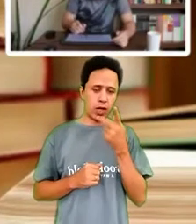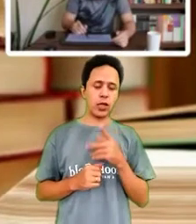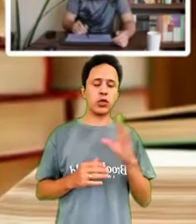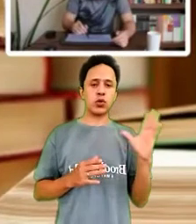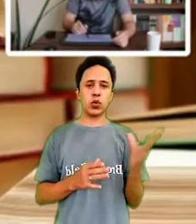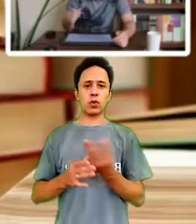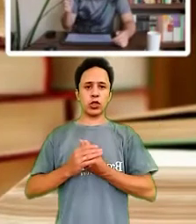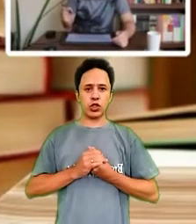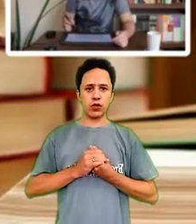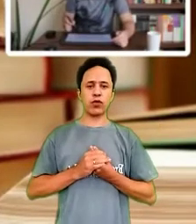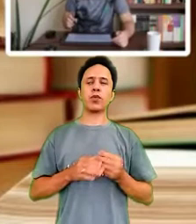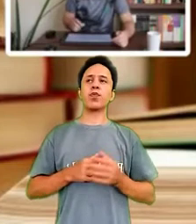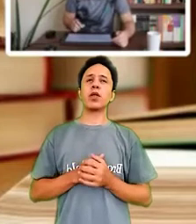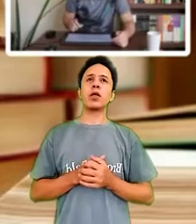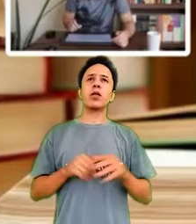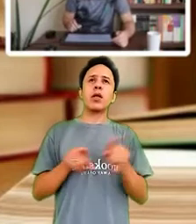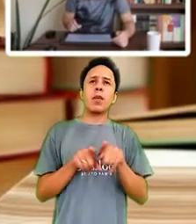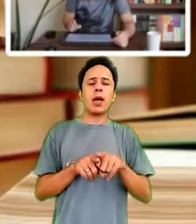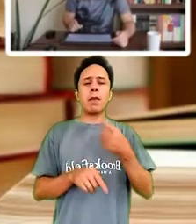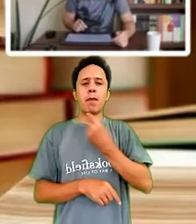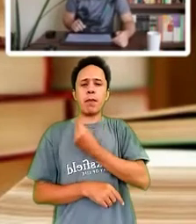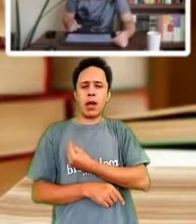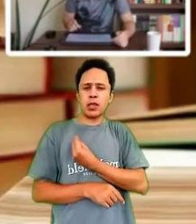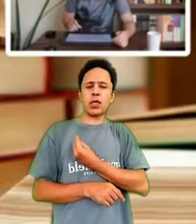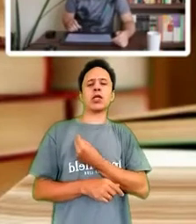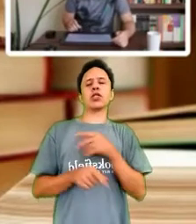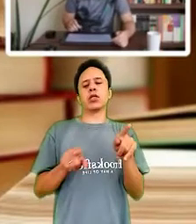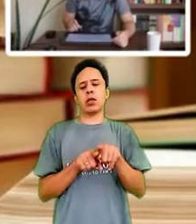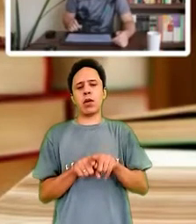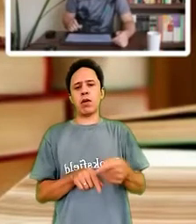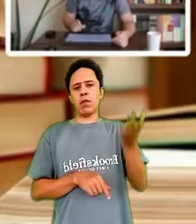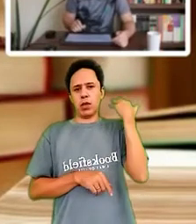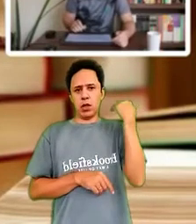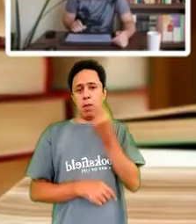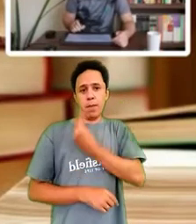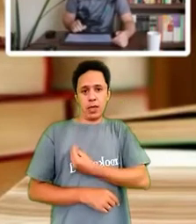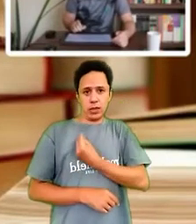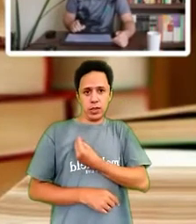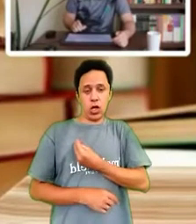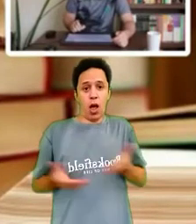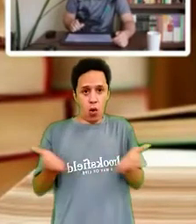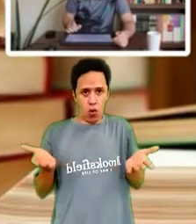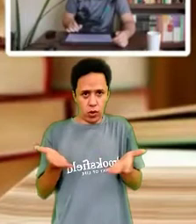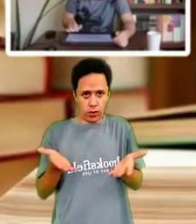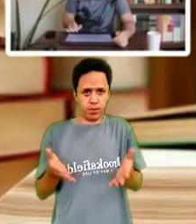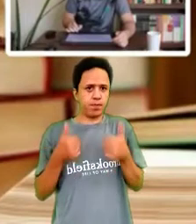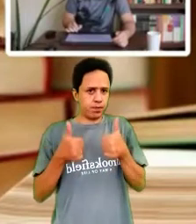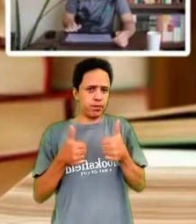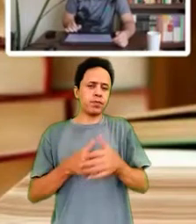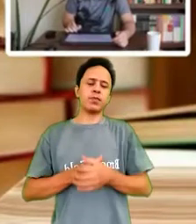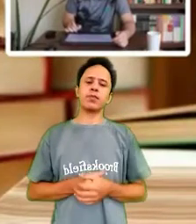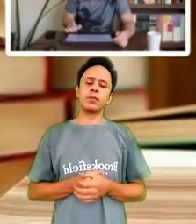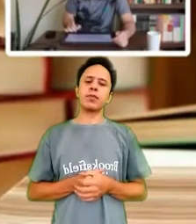coisa que eu falei aqui, questão da experiência pessoal. Vermos no presente e em grande parte no pretérito. Presente, ou seja, o